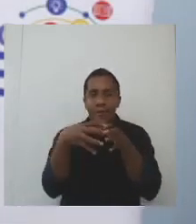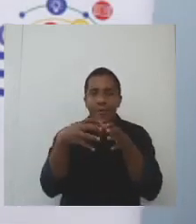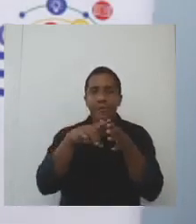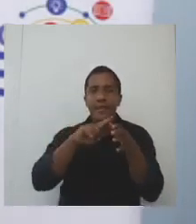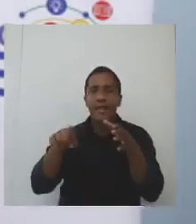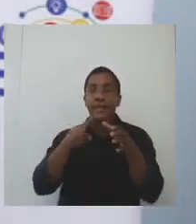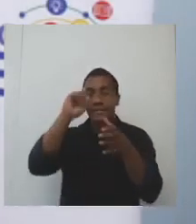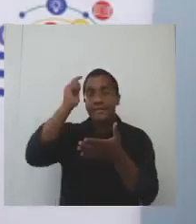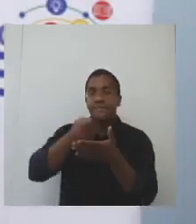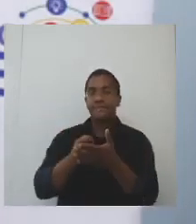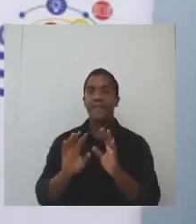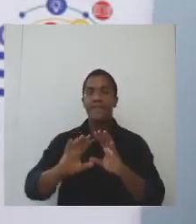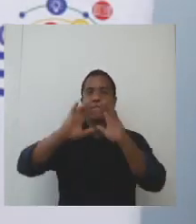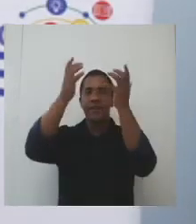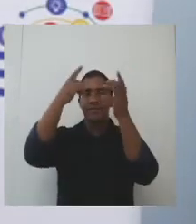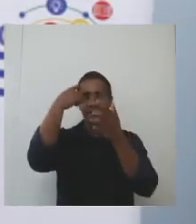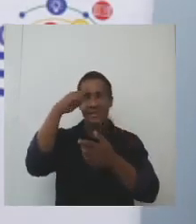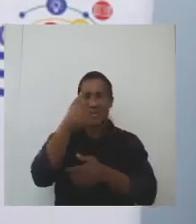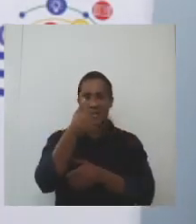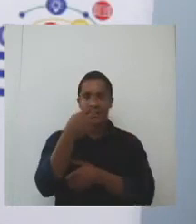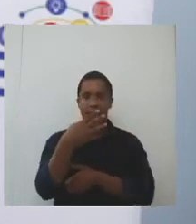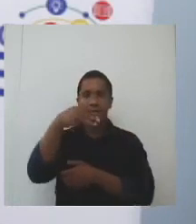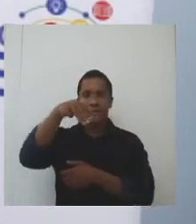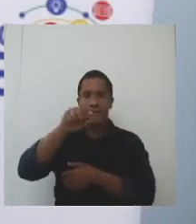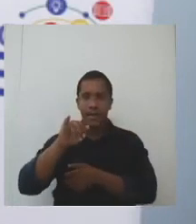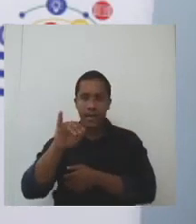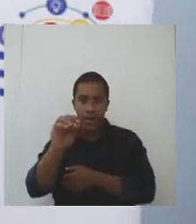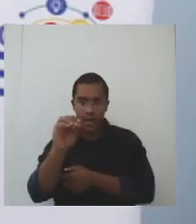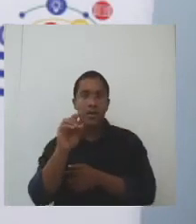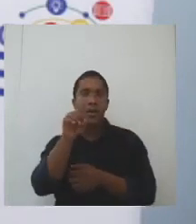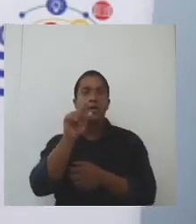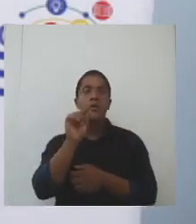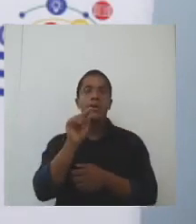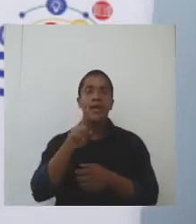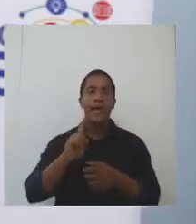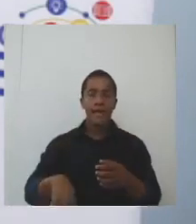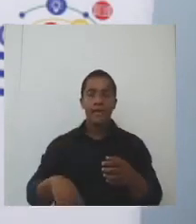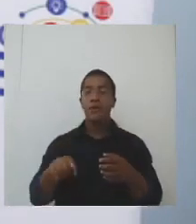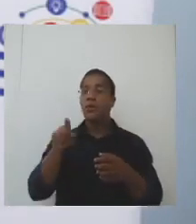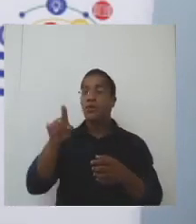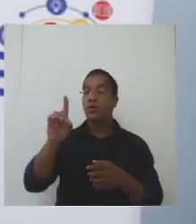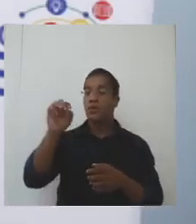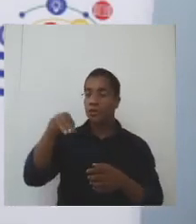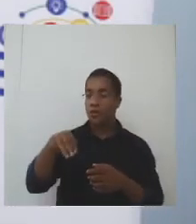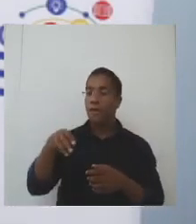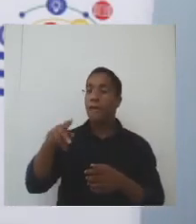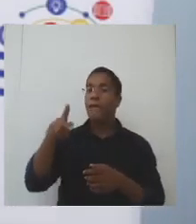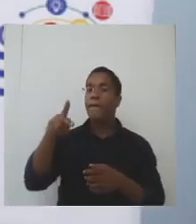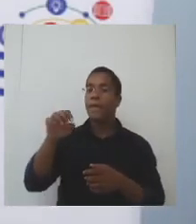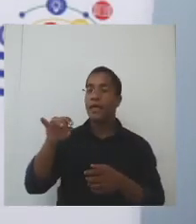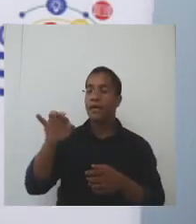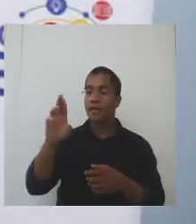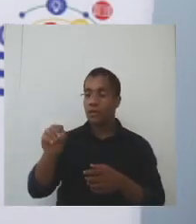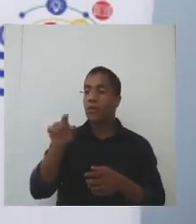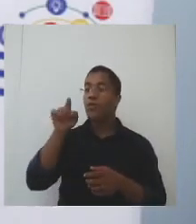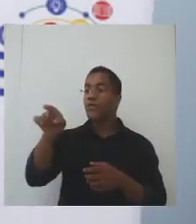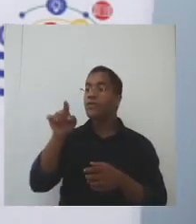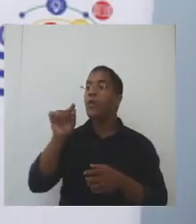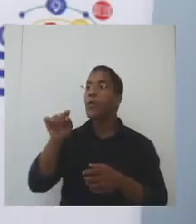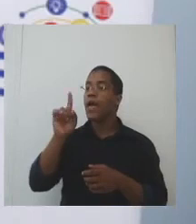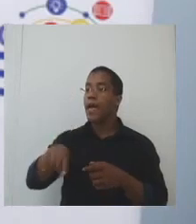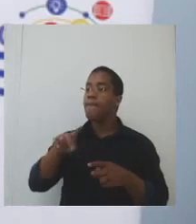13 de maio, para, então, dar um título a Dom Pedro, pedindo para que ele permanecesse no Brasil, um título de defensor perpétuo do